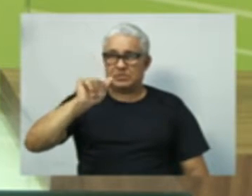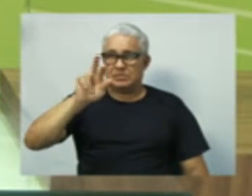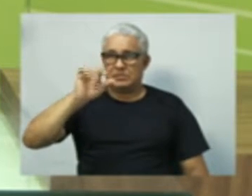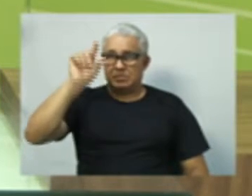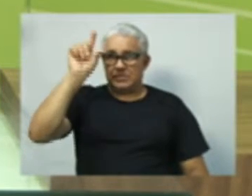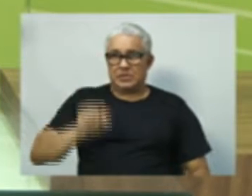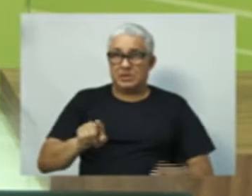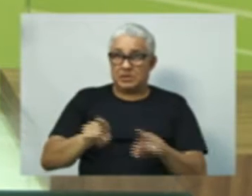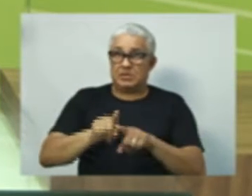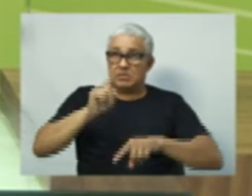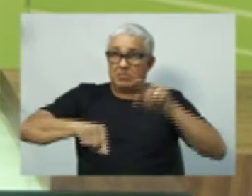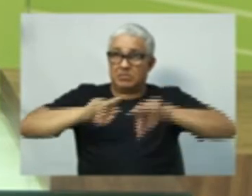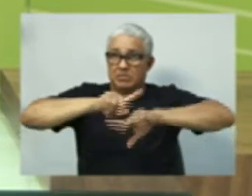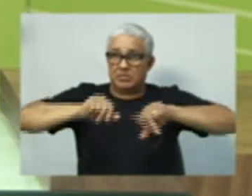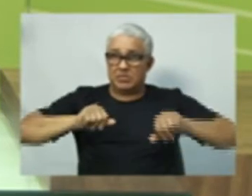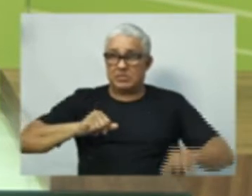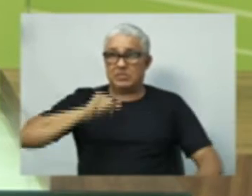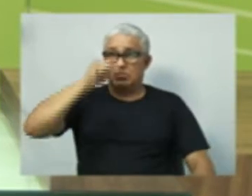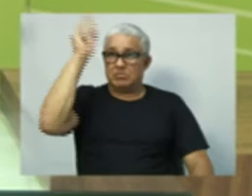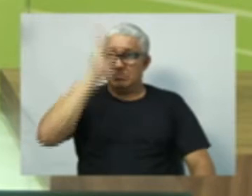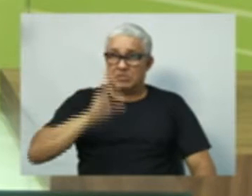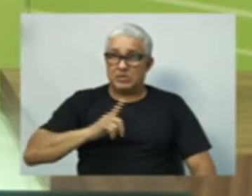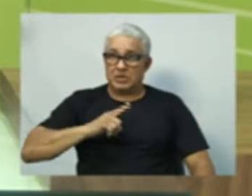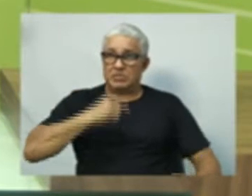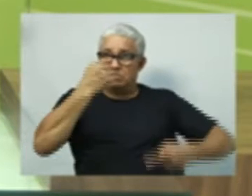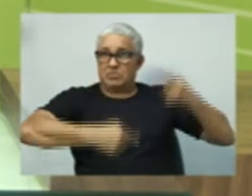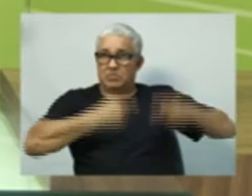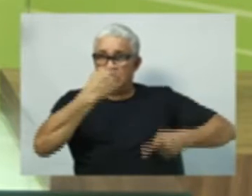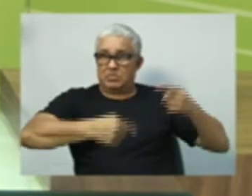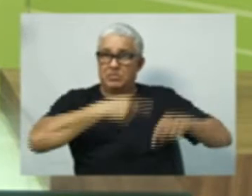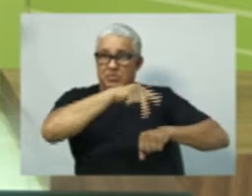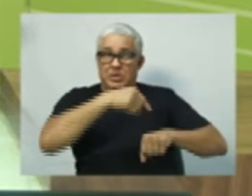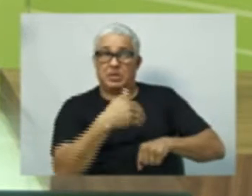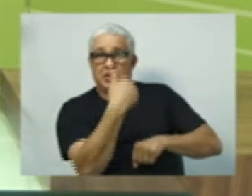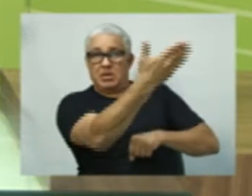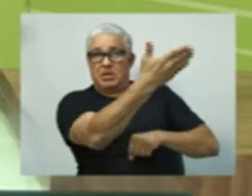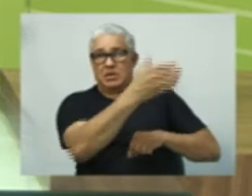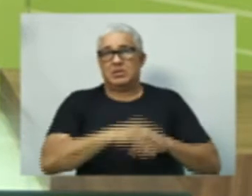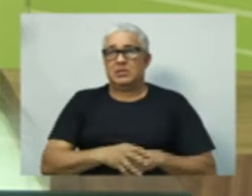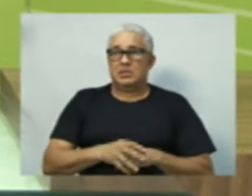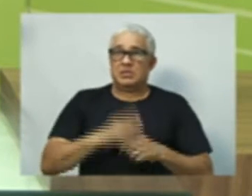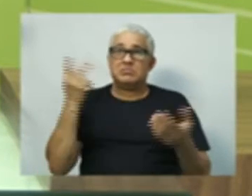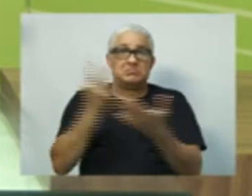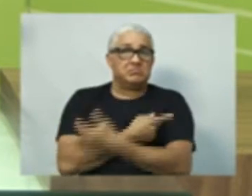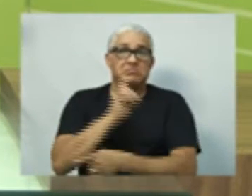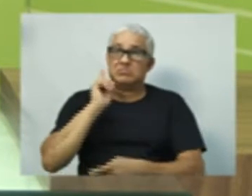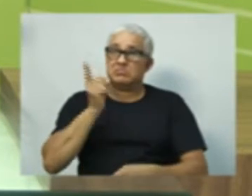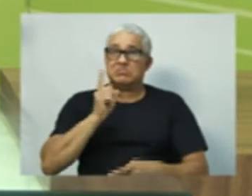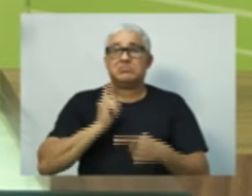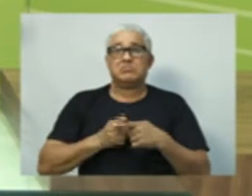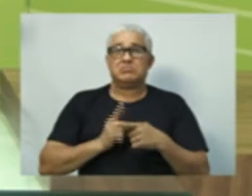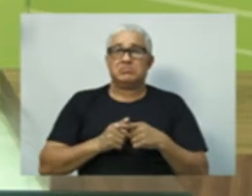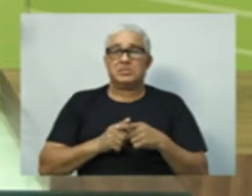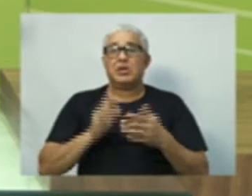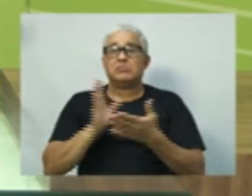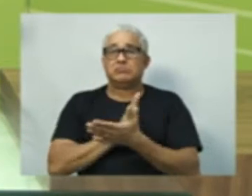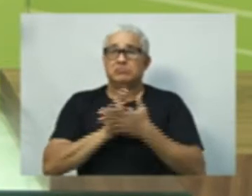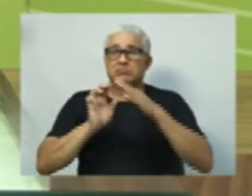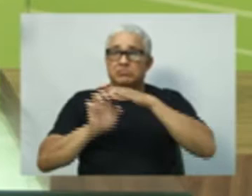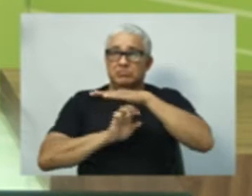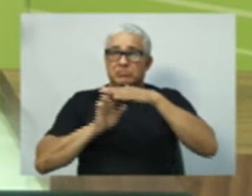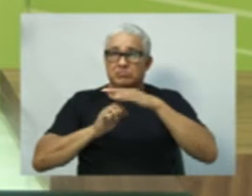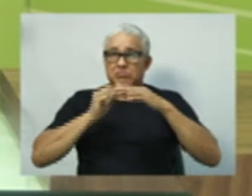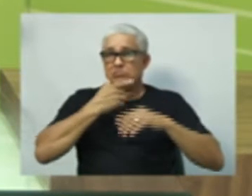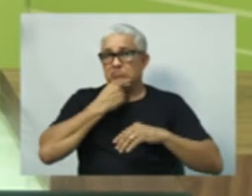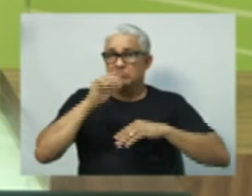brasileiros, eles seriam mais competitivos no mercado, né? Infelizmente, isso não acontece. Muitas vezes, os empresários, eles